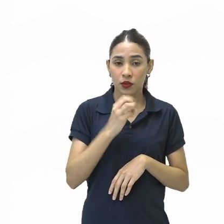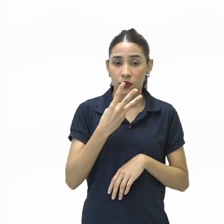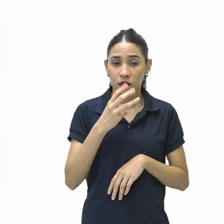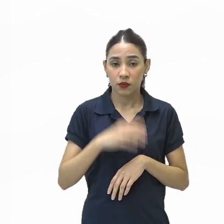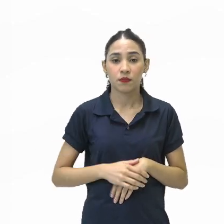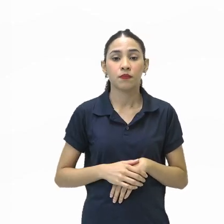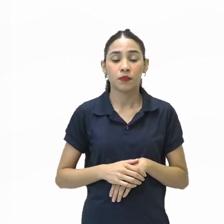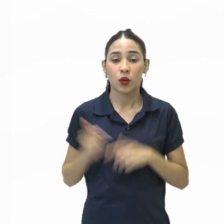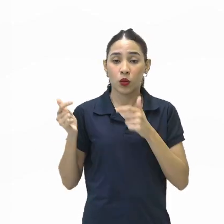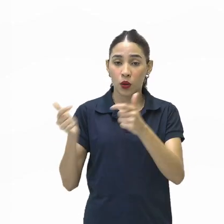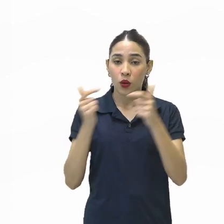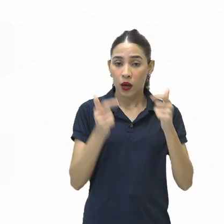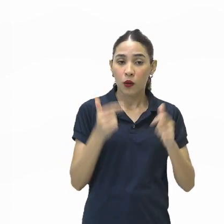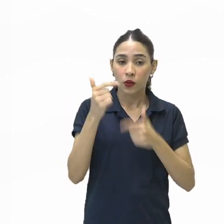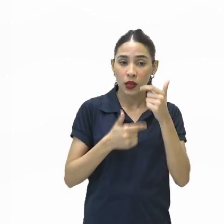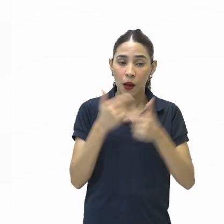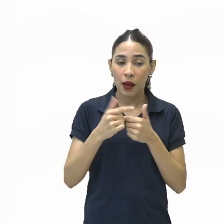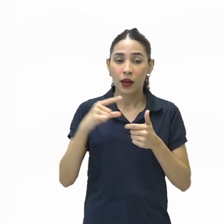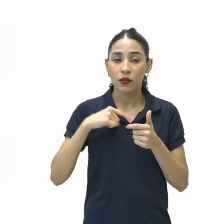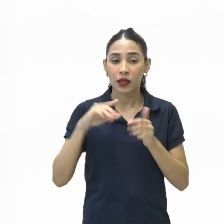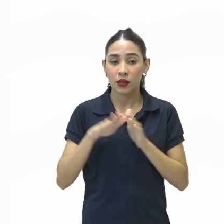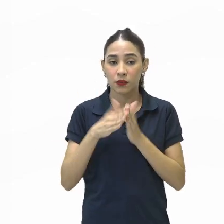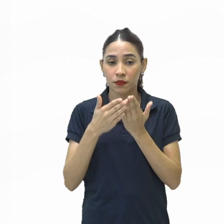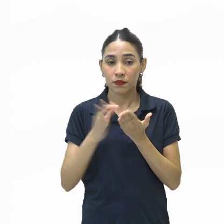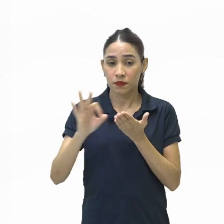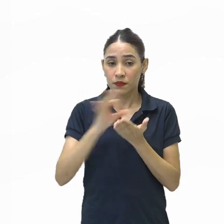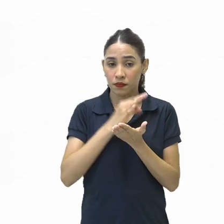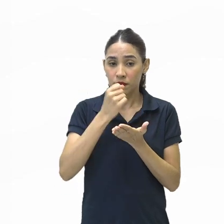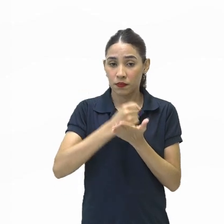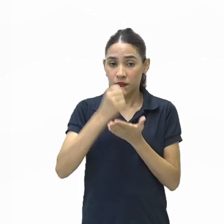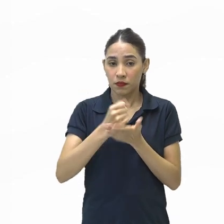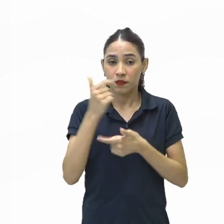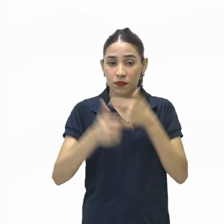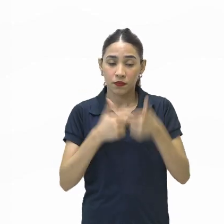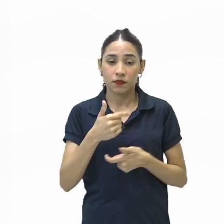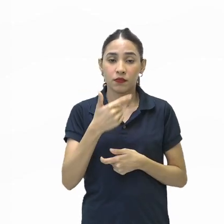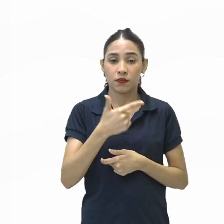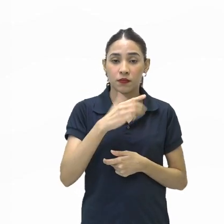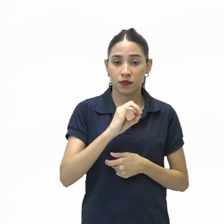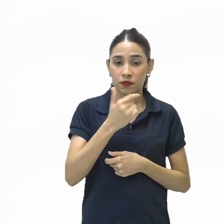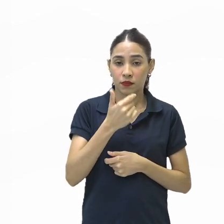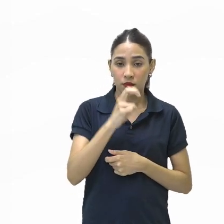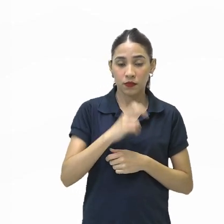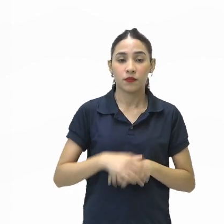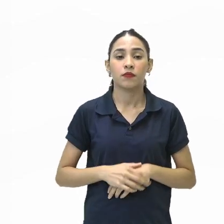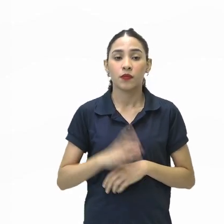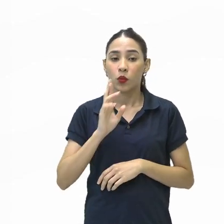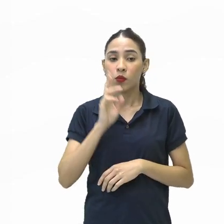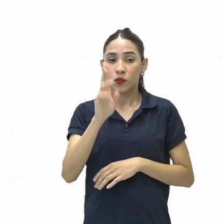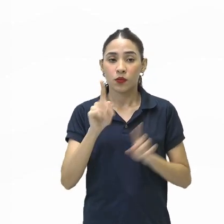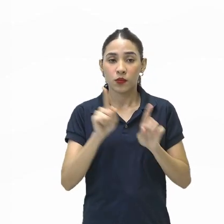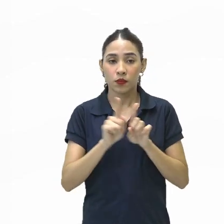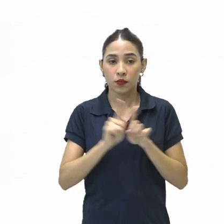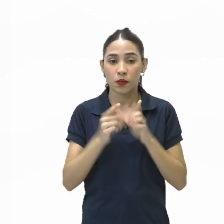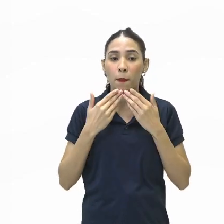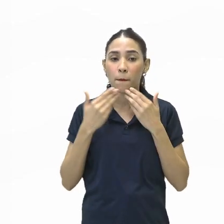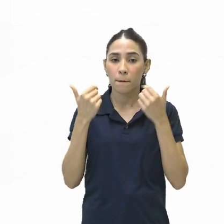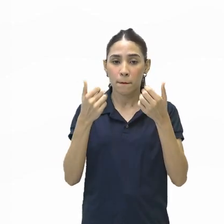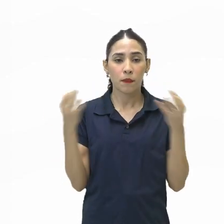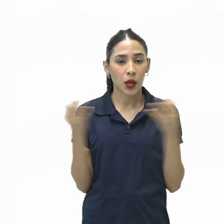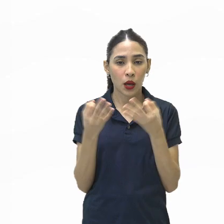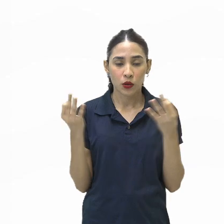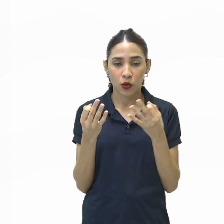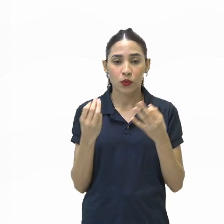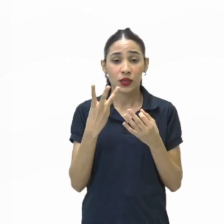137.303 postos de trabalho com carteira assinada em janeiro de 2025. O resultado é o melhor